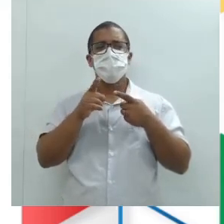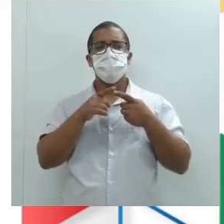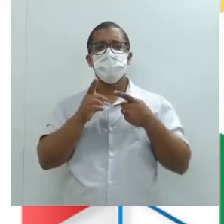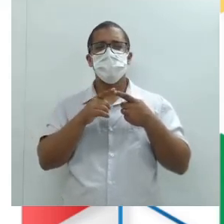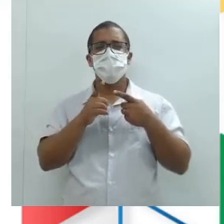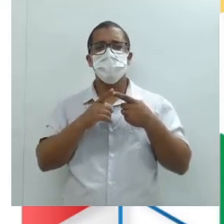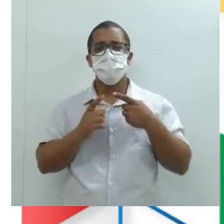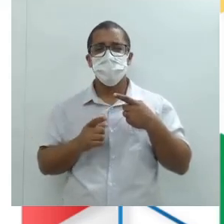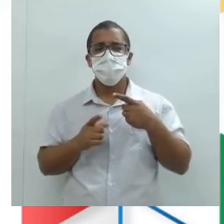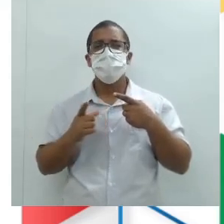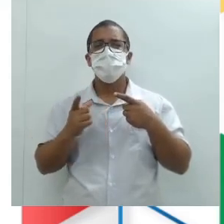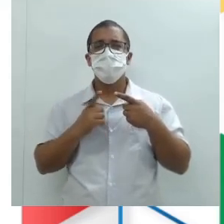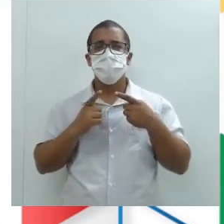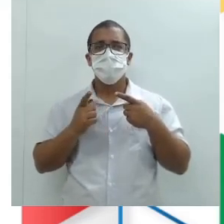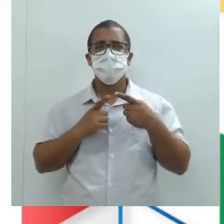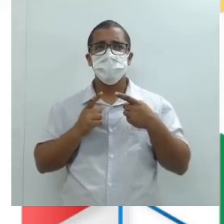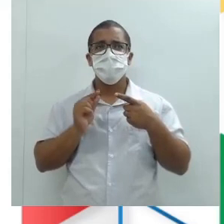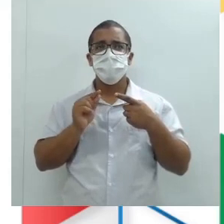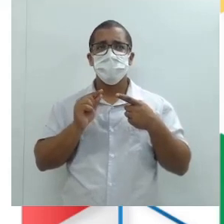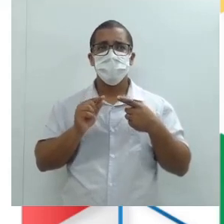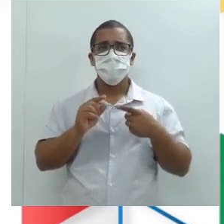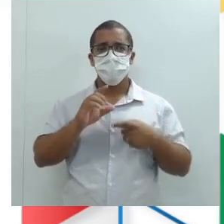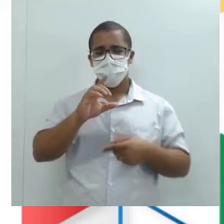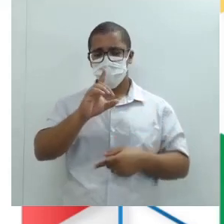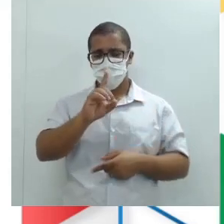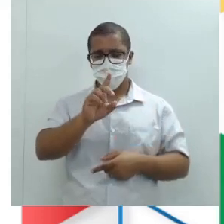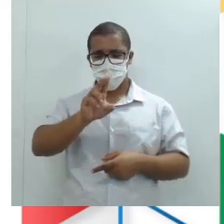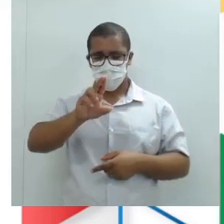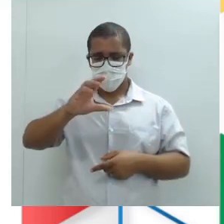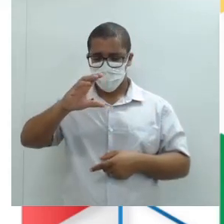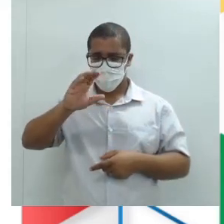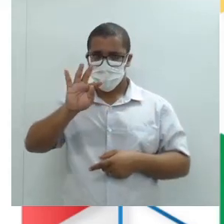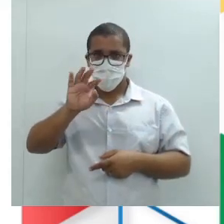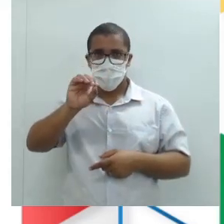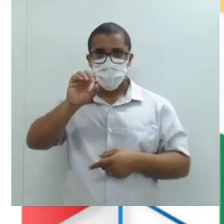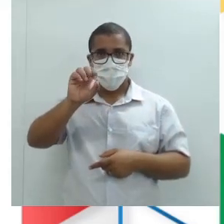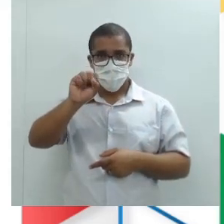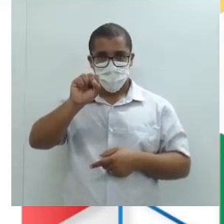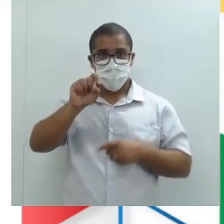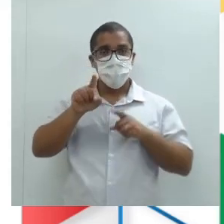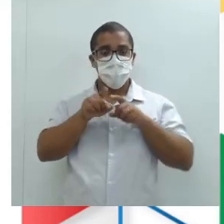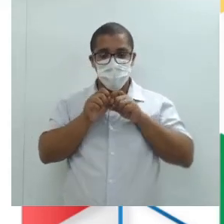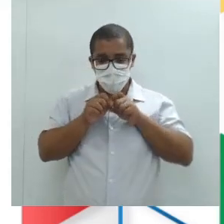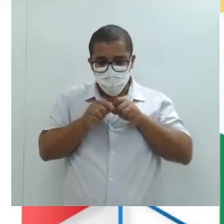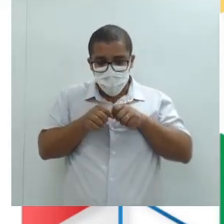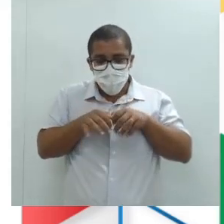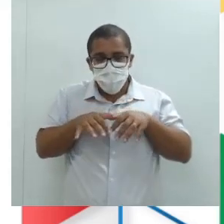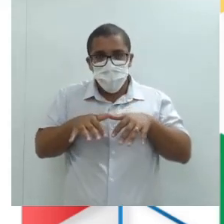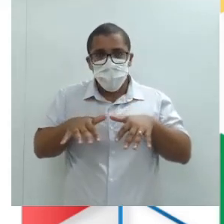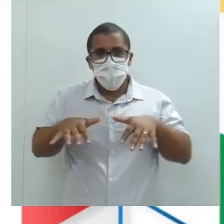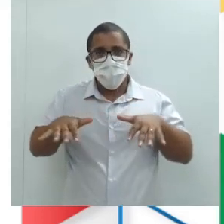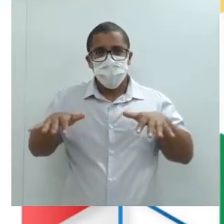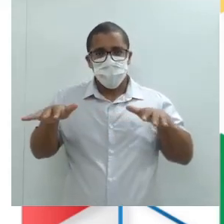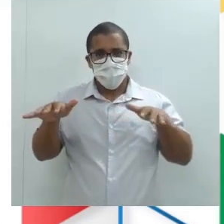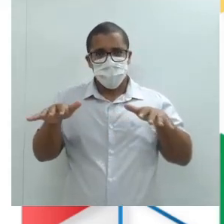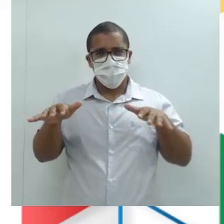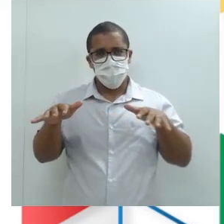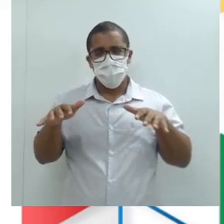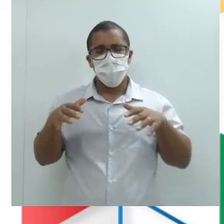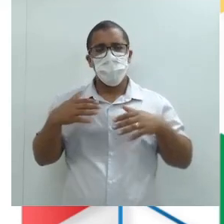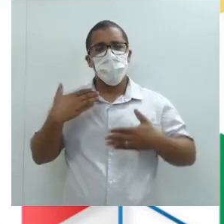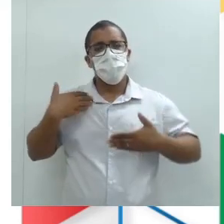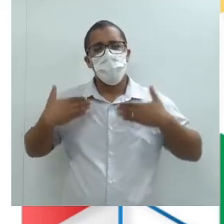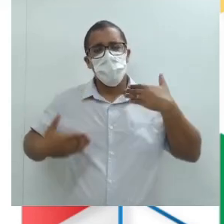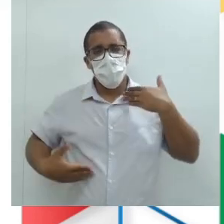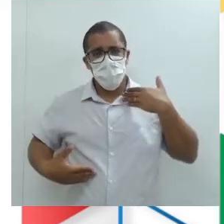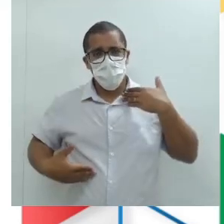que apresentam ductos e produzem secreção que são lançadas na superfície do corpo